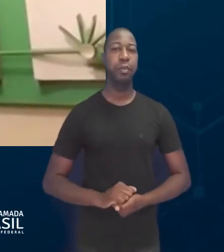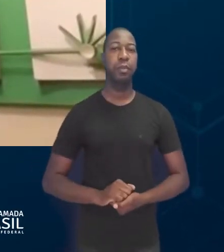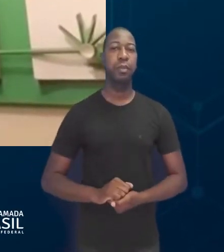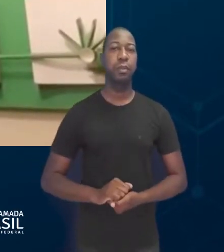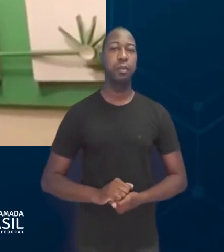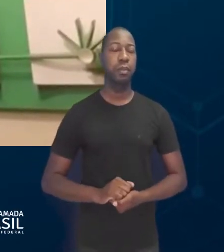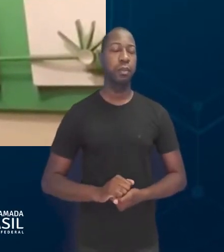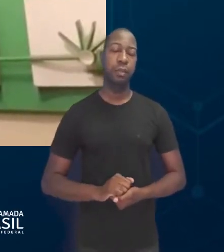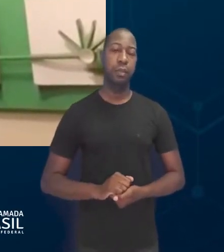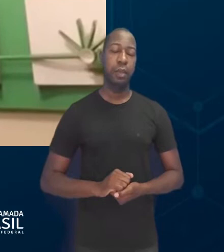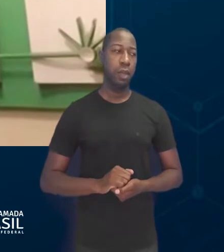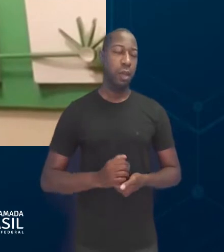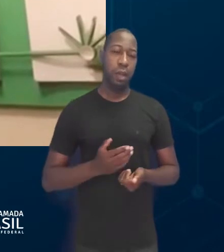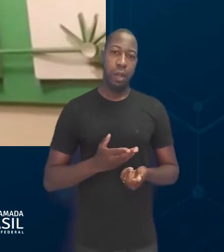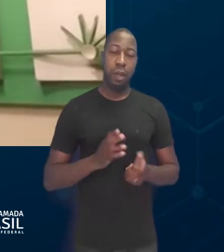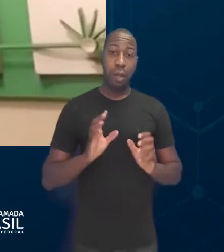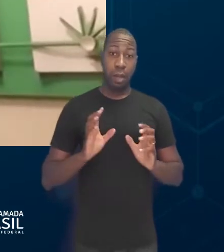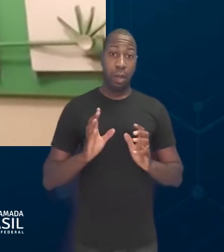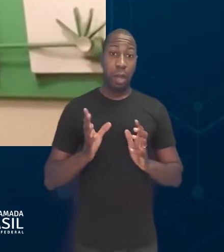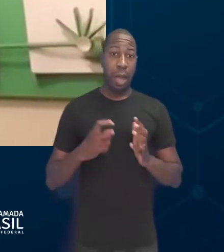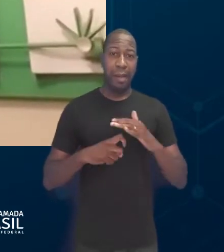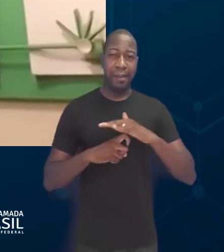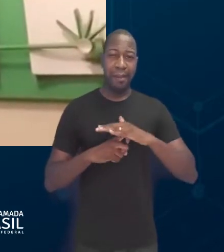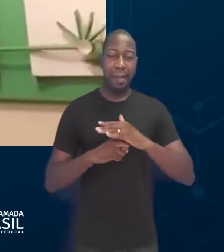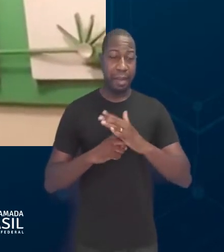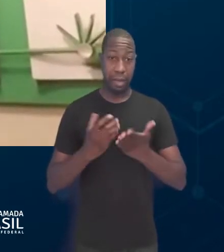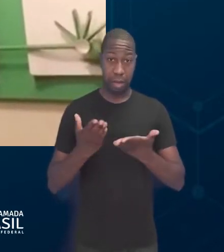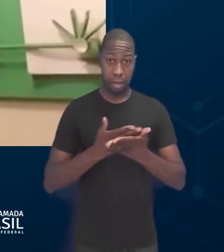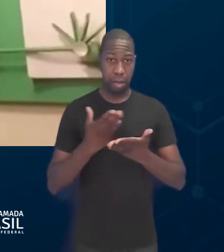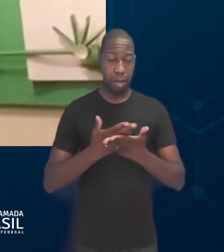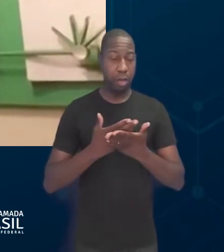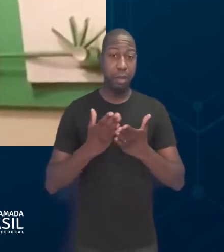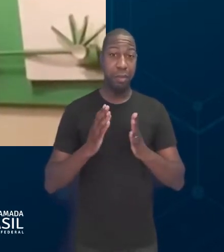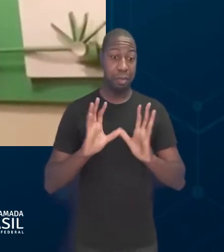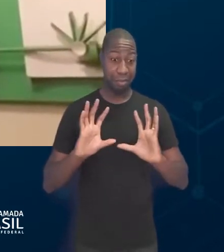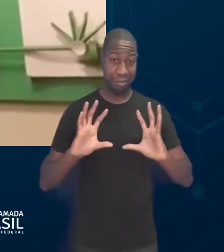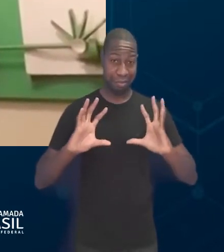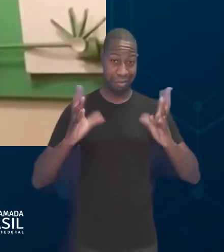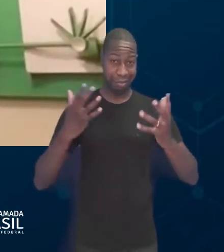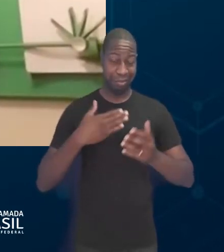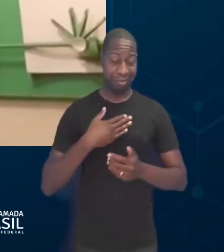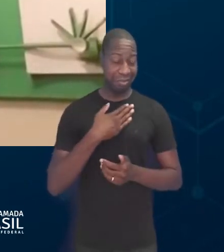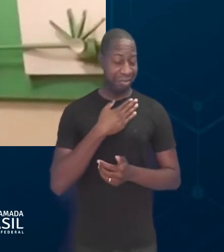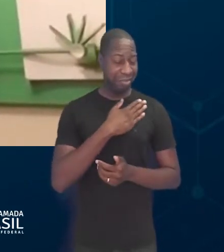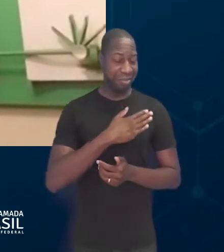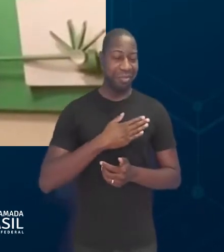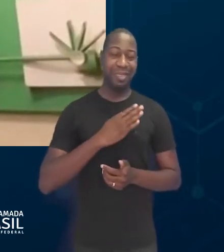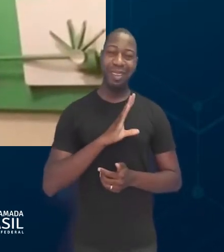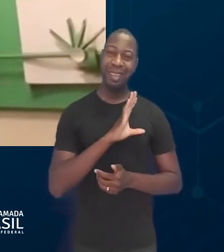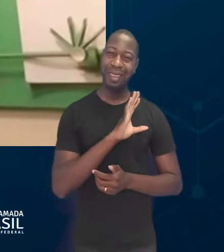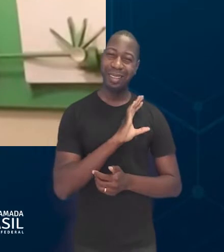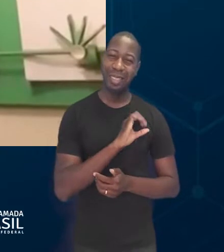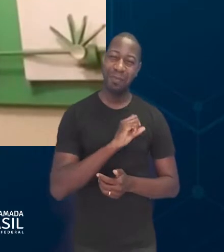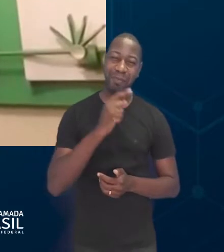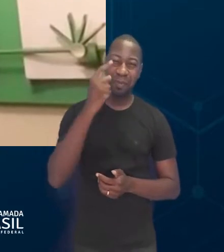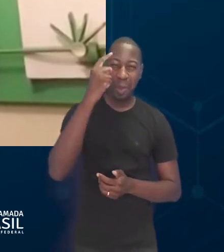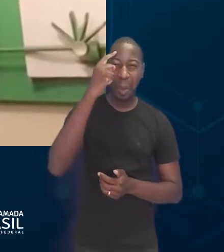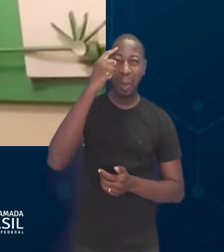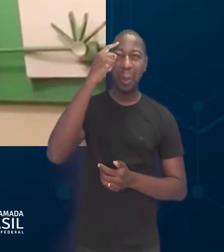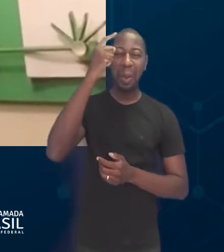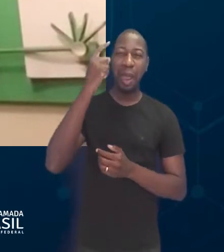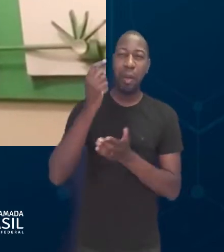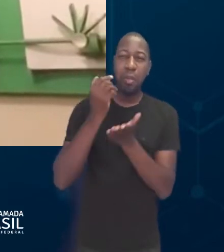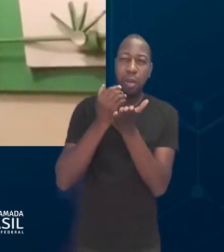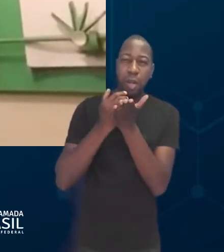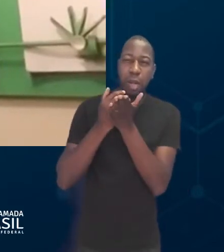FLIR, essa feira que eu tive o privilégio de ver nascer. Lembro como se fosse hoje da Amanda e da